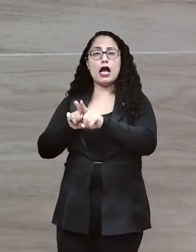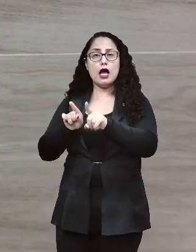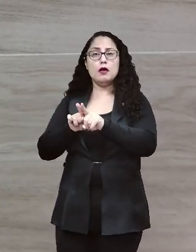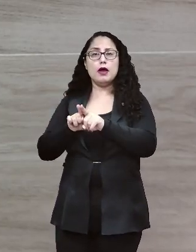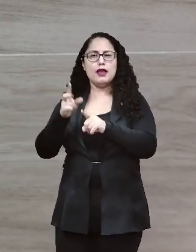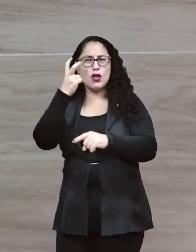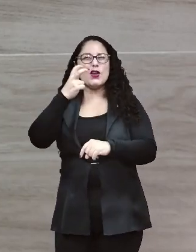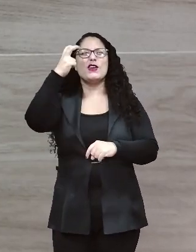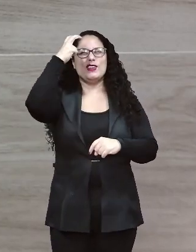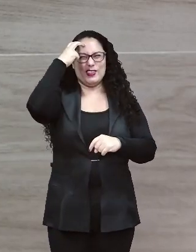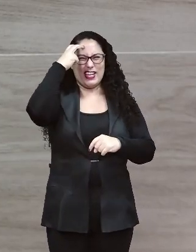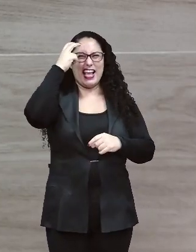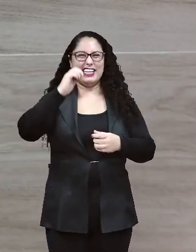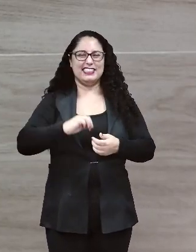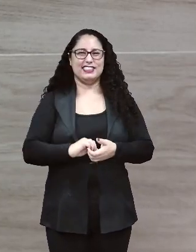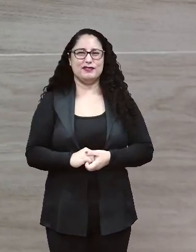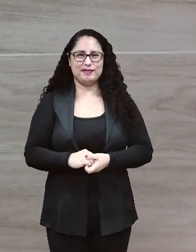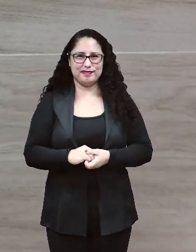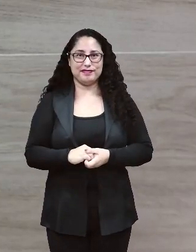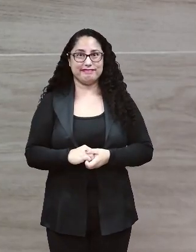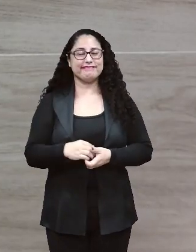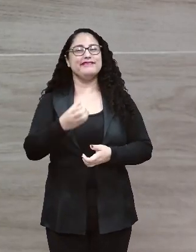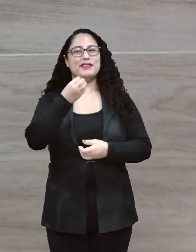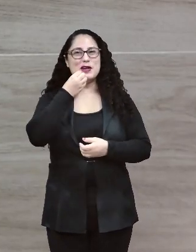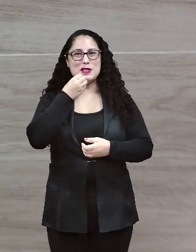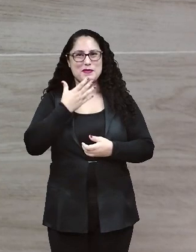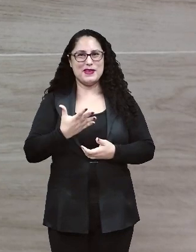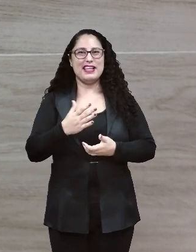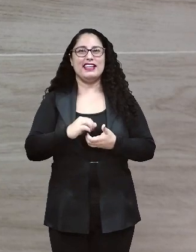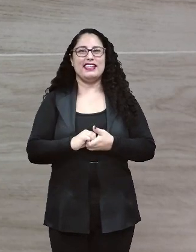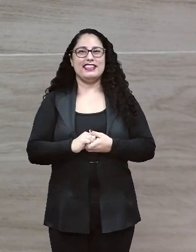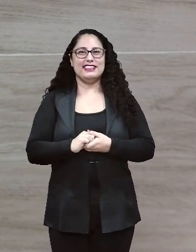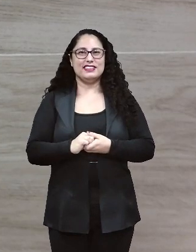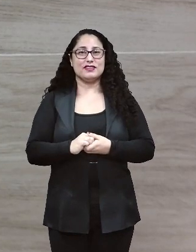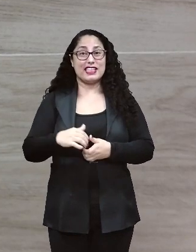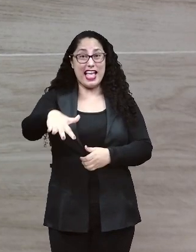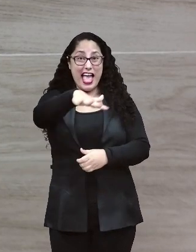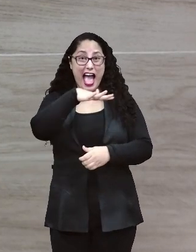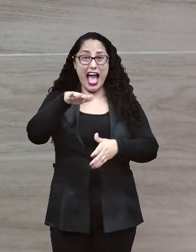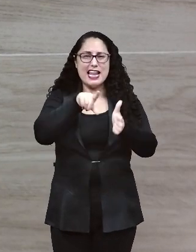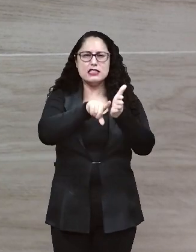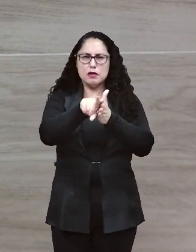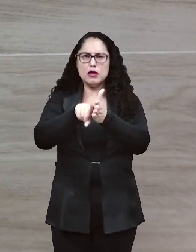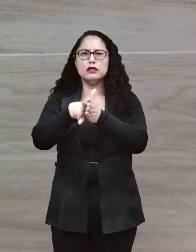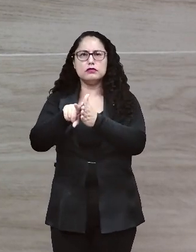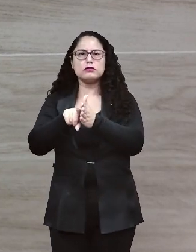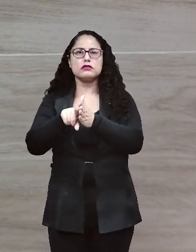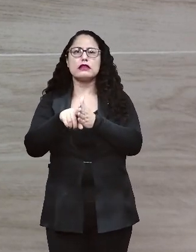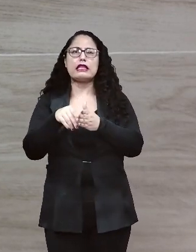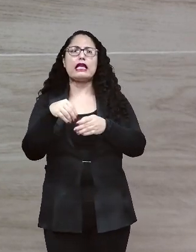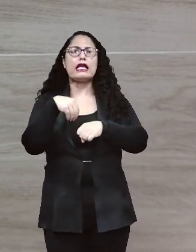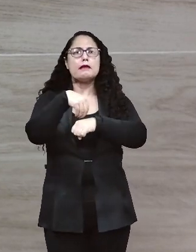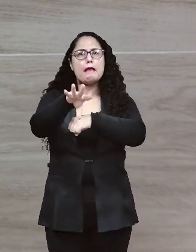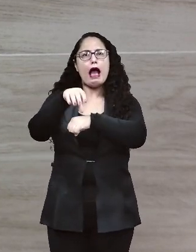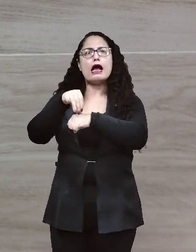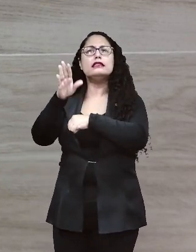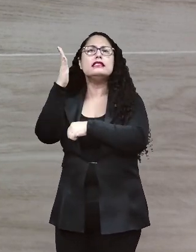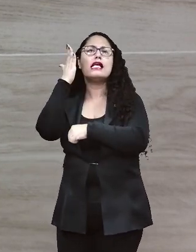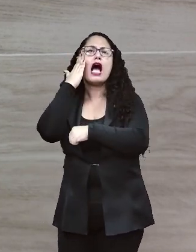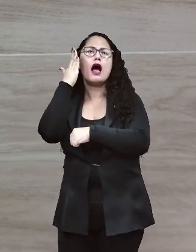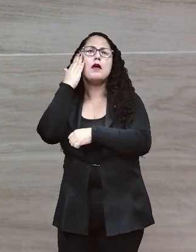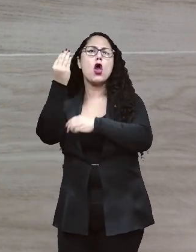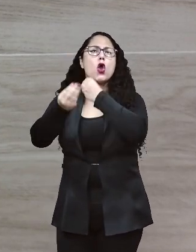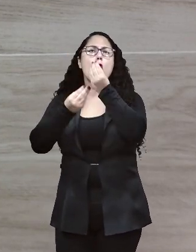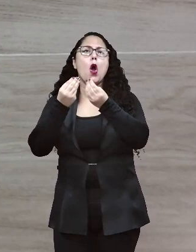e culturais também. Muito bem, e essa área de pesquisa é que dá insumos para a gente saber